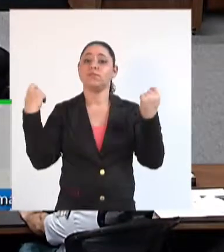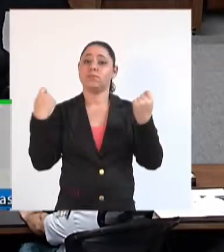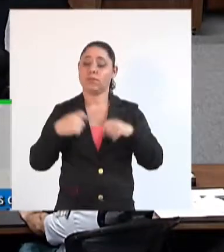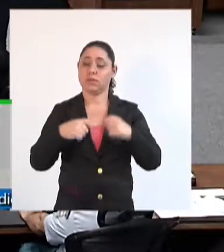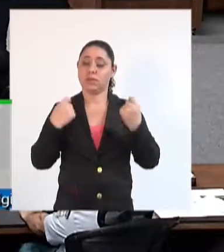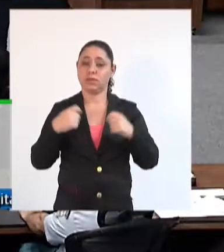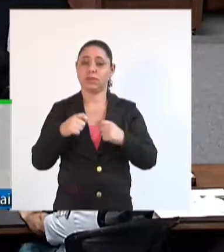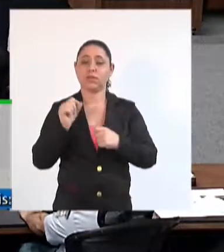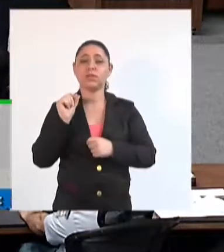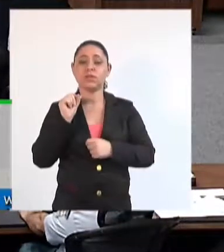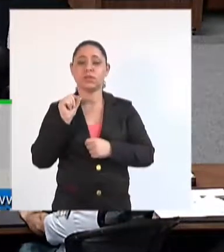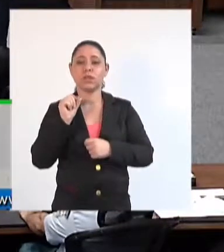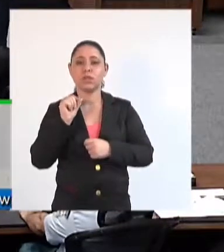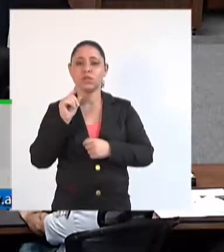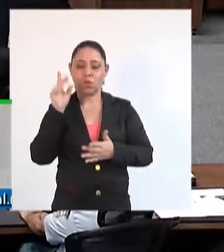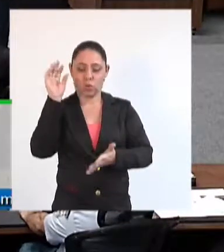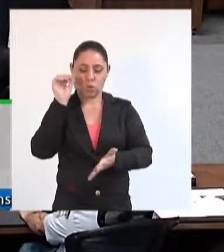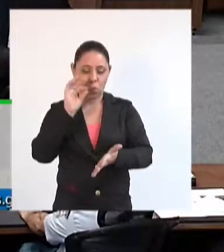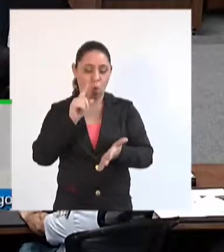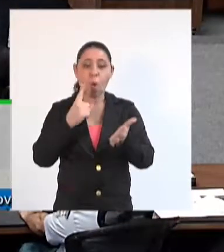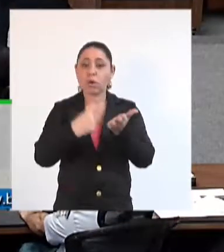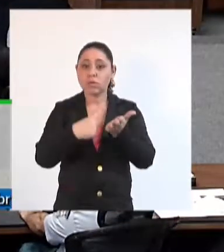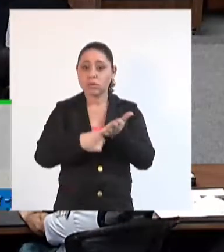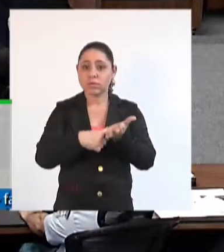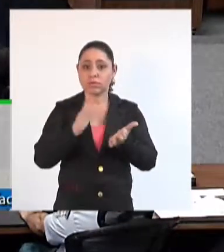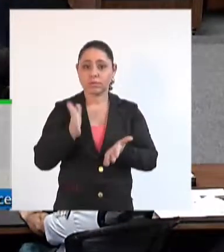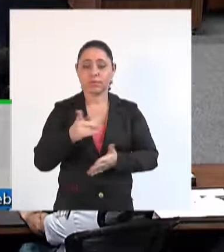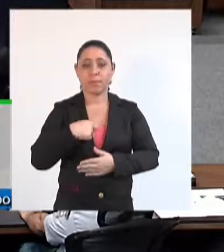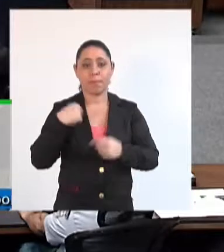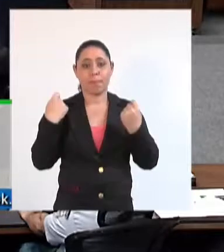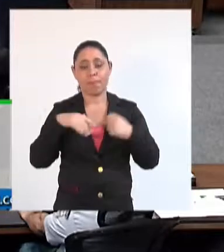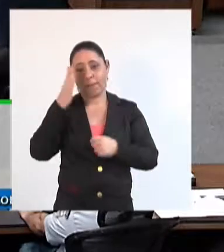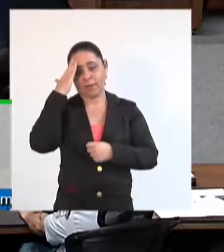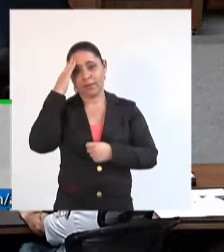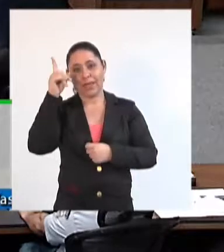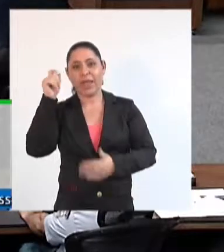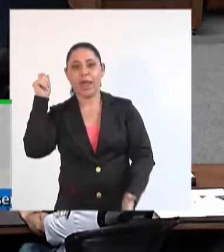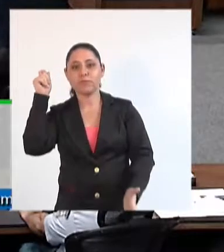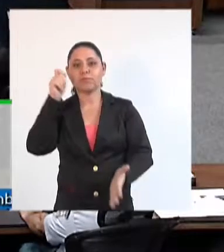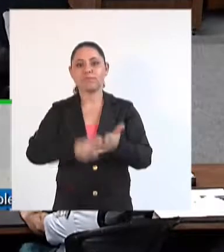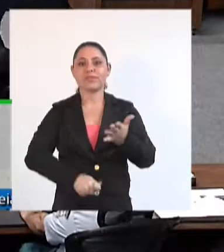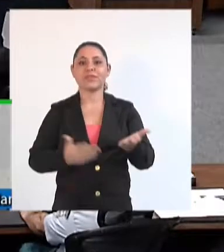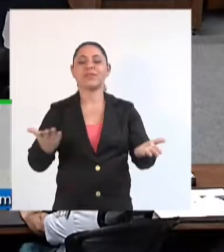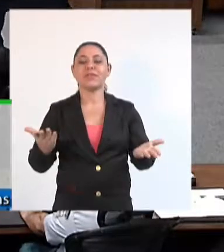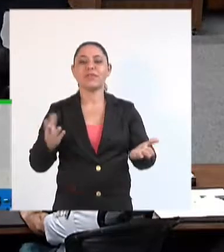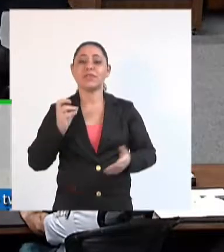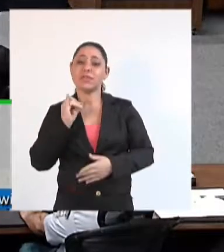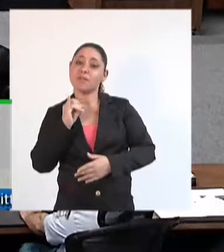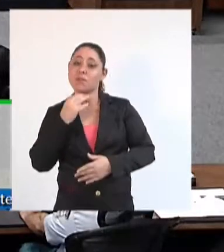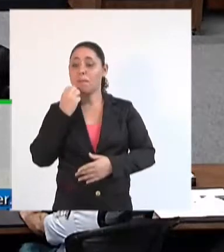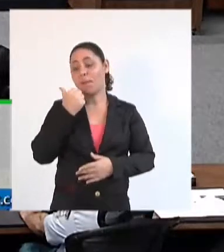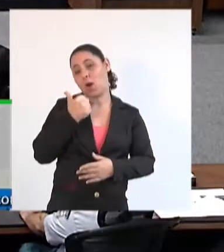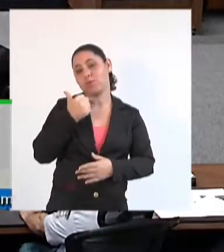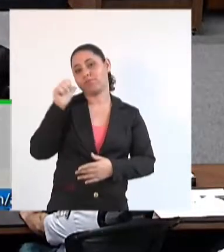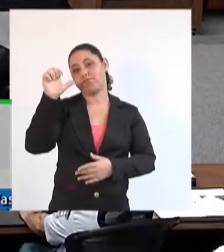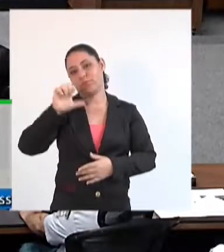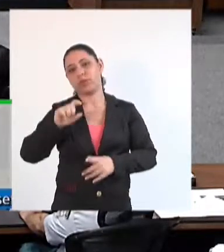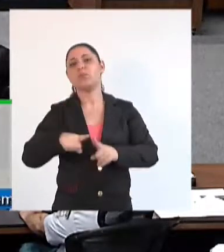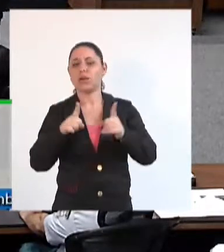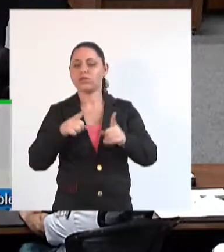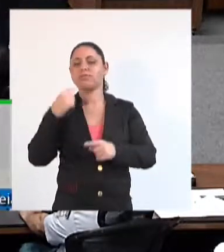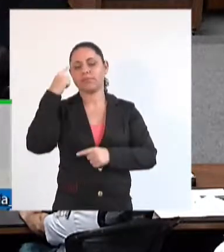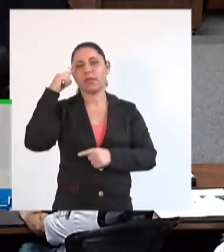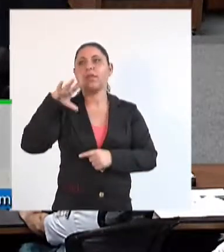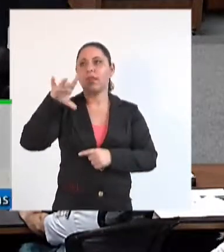o pênalti já foi marcado. Agora, a gente só tem que saber quem é o batedor, né? Se vai ser gol ou não, mas, se Deus quiser,